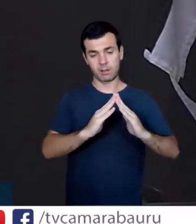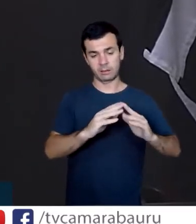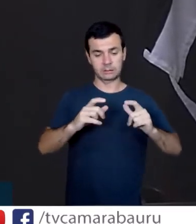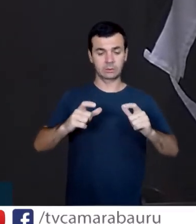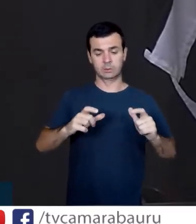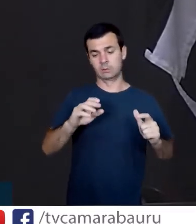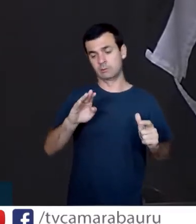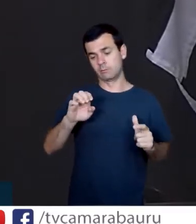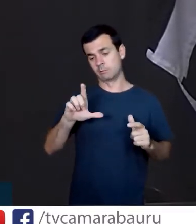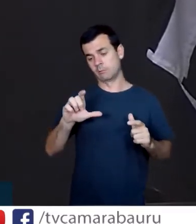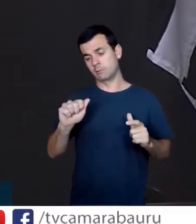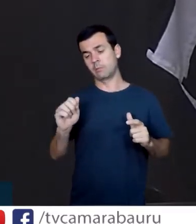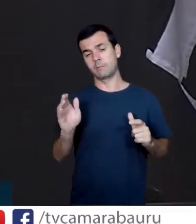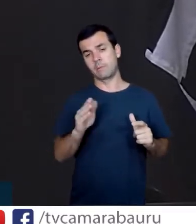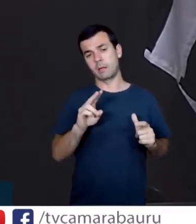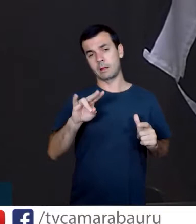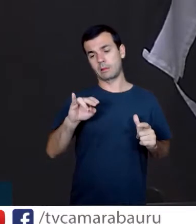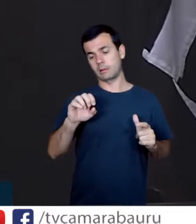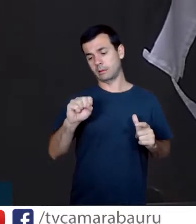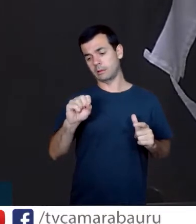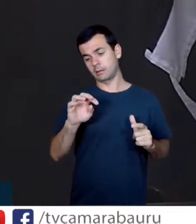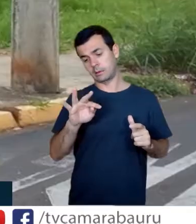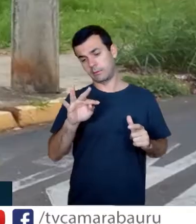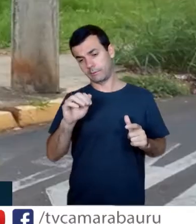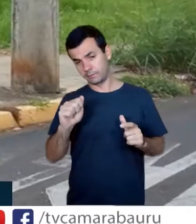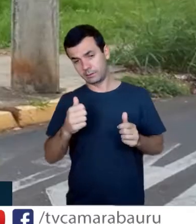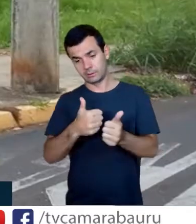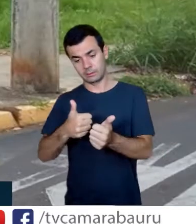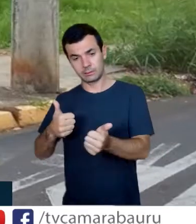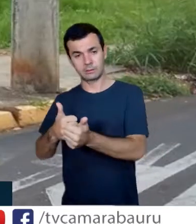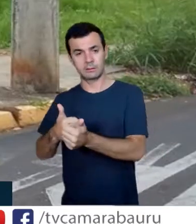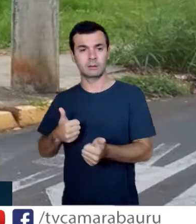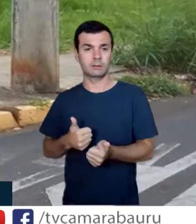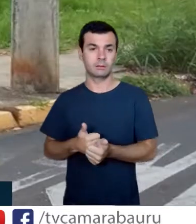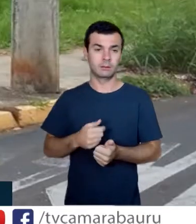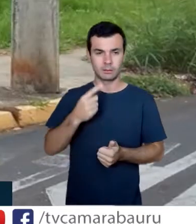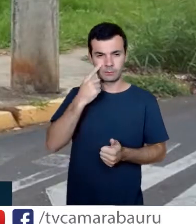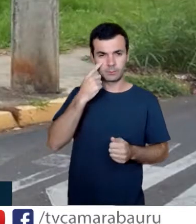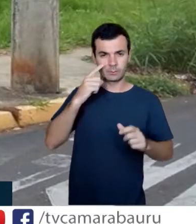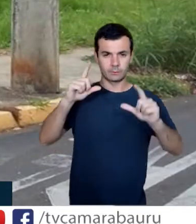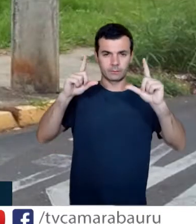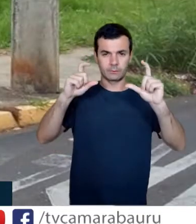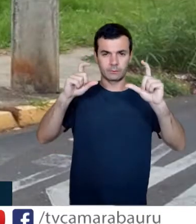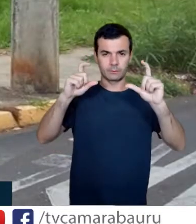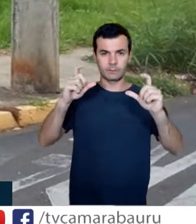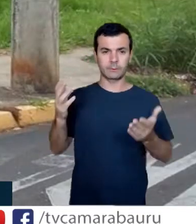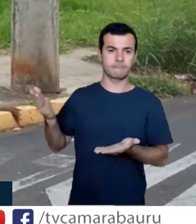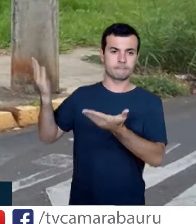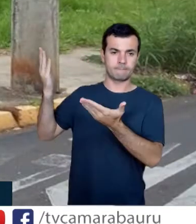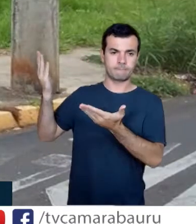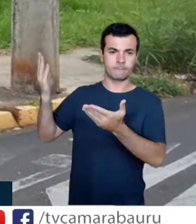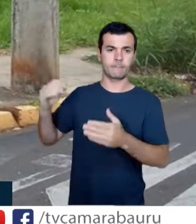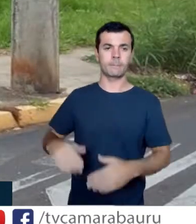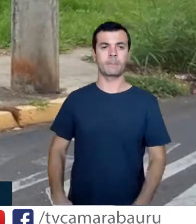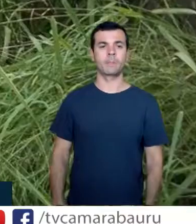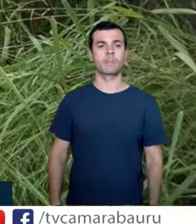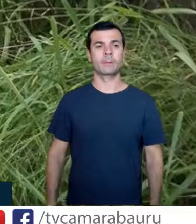Vista, adjacências e Vila Falcão transitando. Então, se a TV Câmara puder colocar a matéria que nós fizemos essa semana.